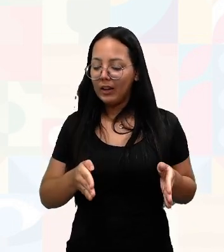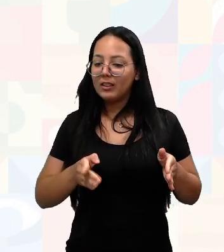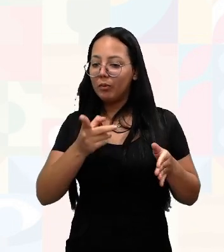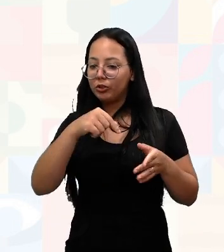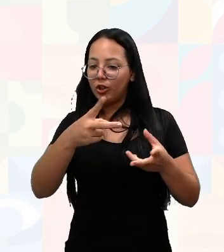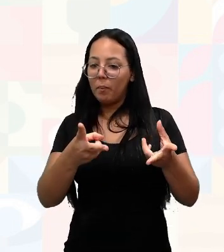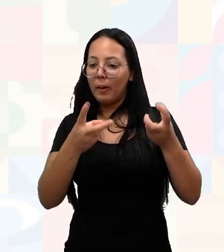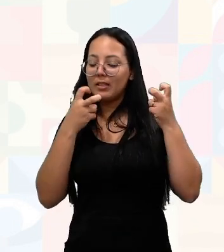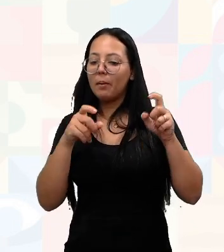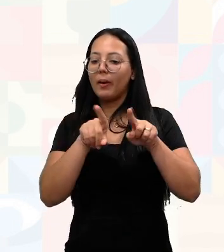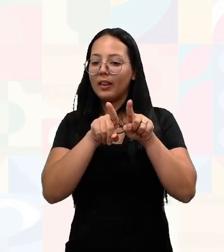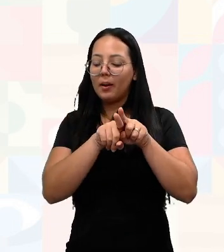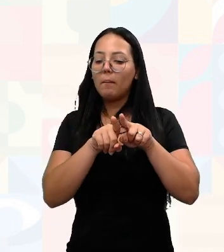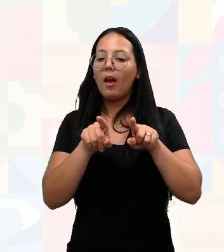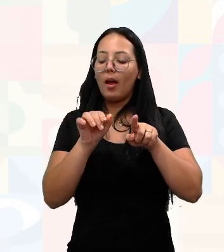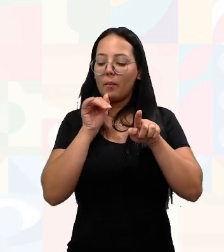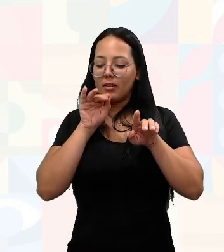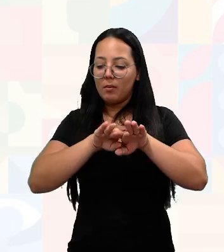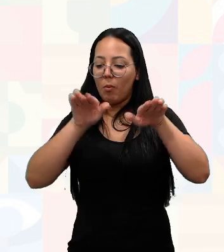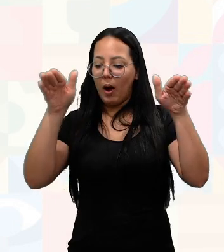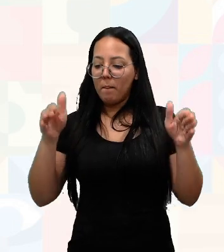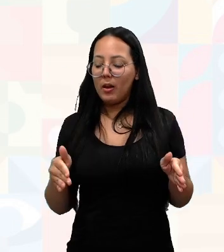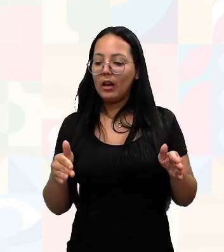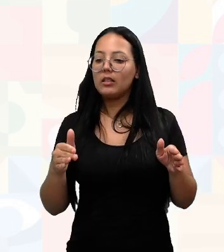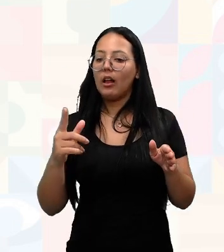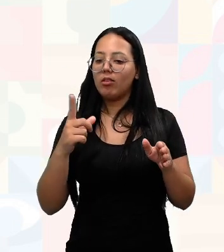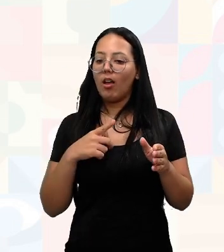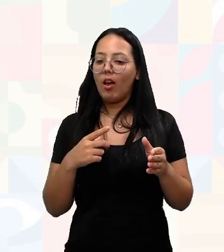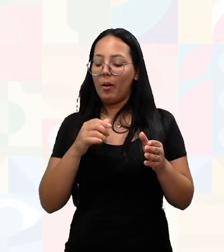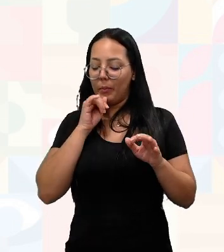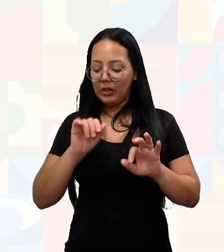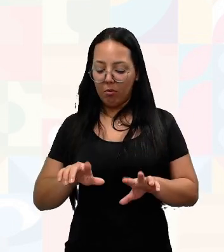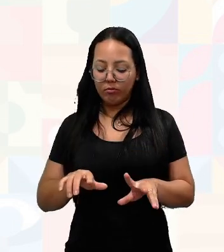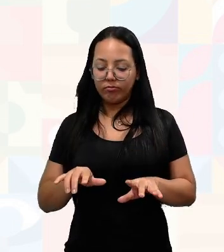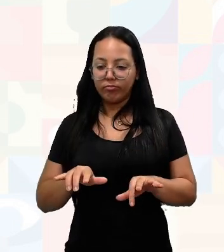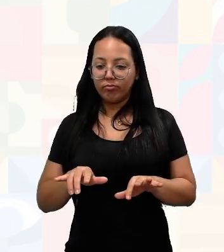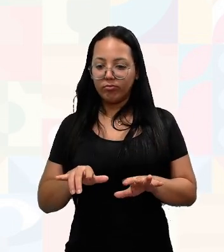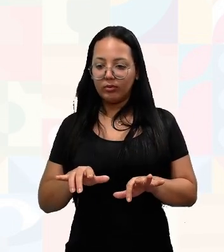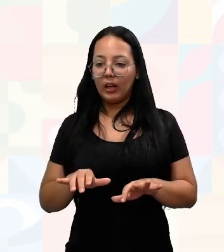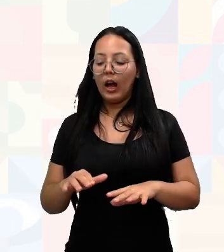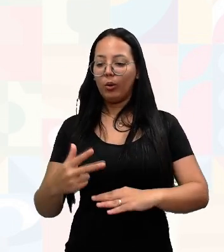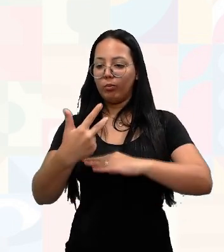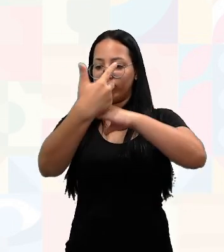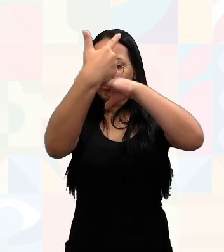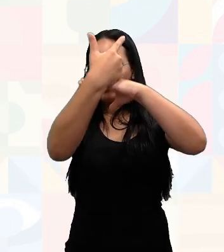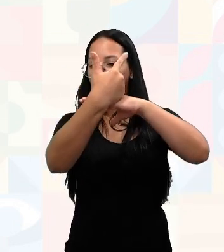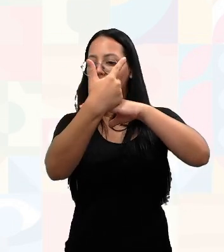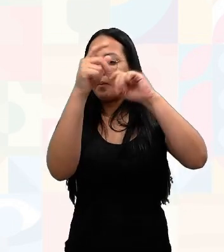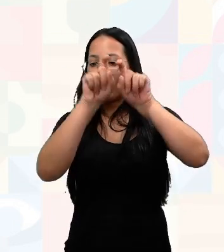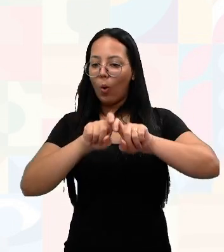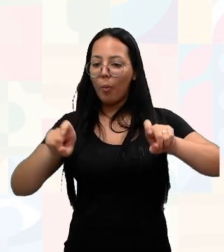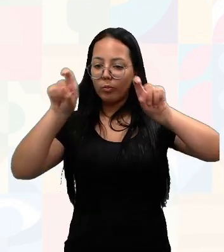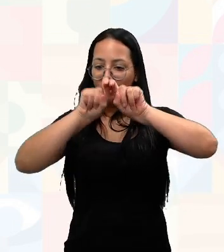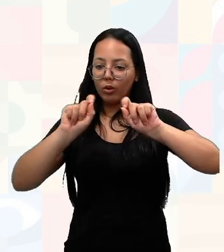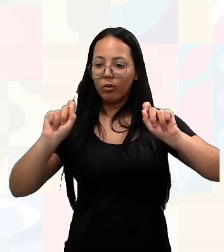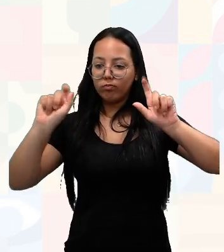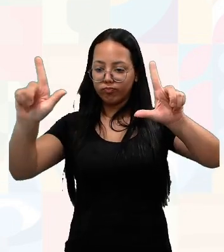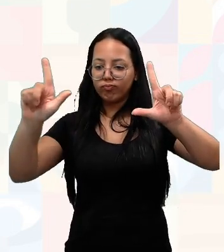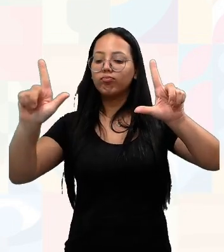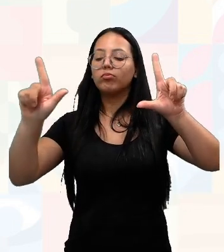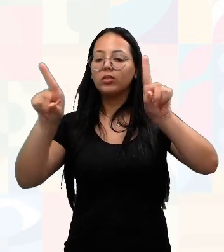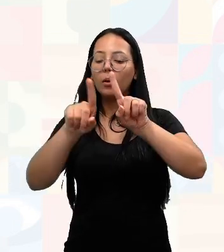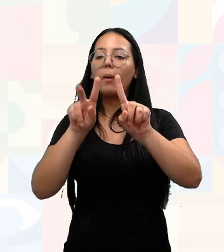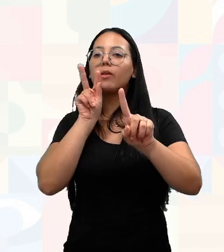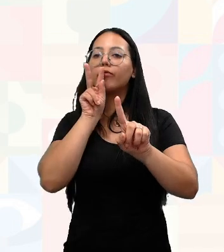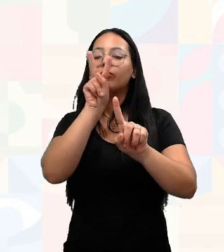tem uma regulagem de altura com relação ao teclado e que o campo de visão do monitor está alinhado